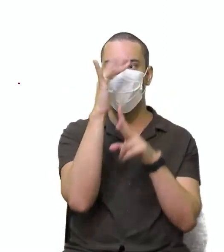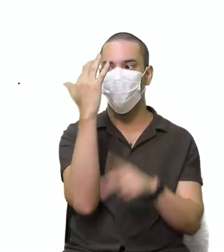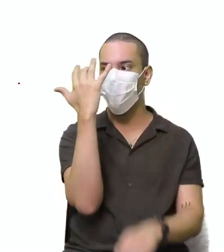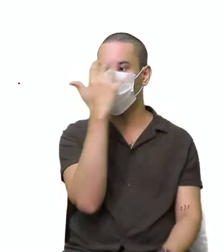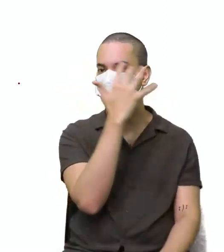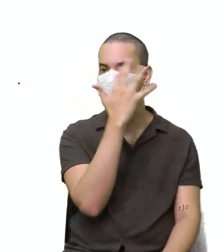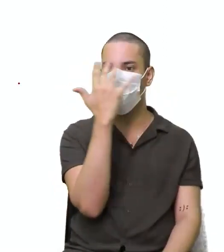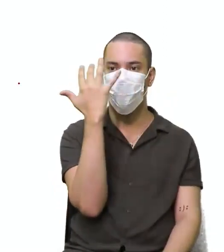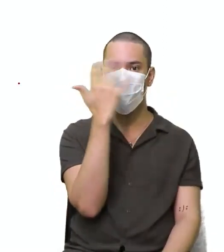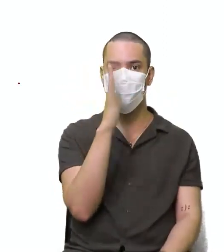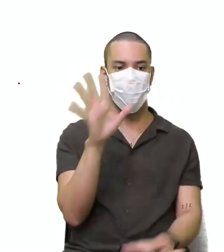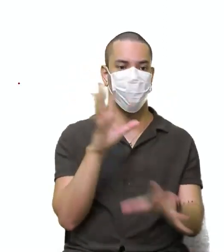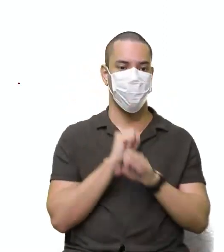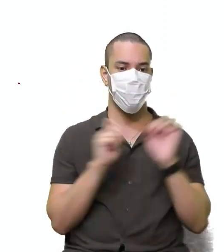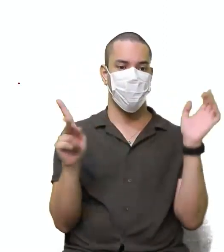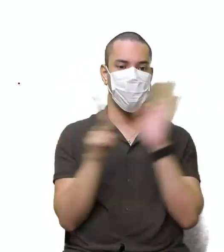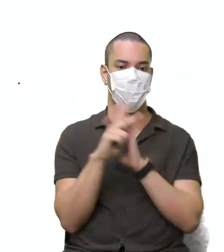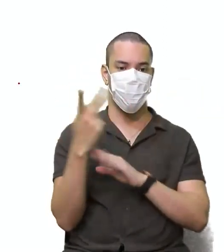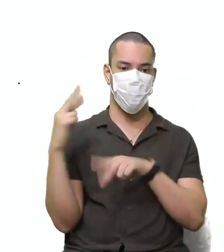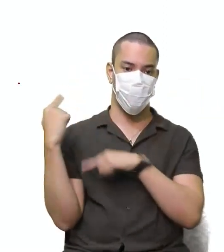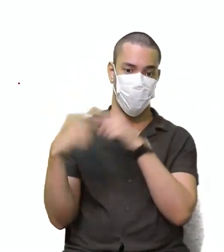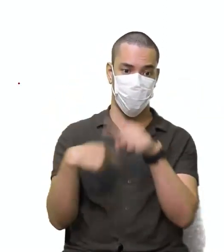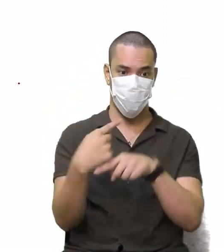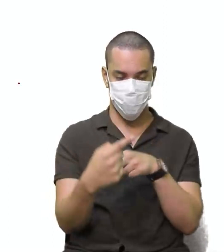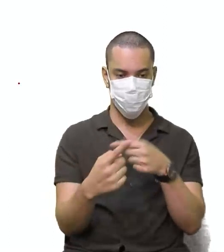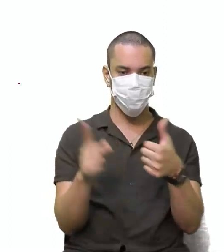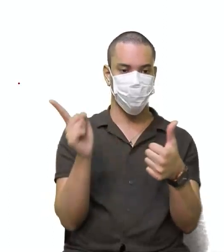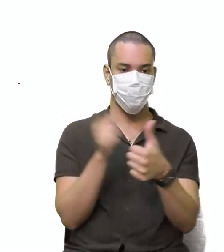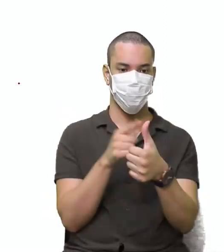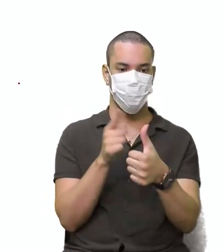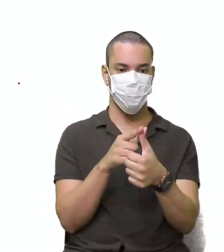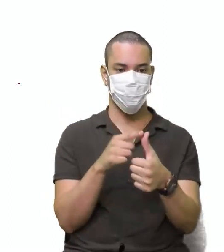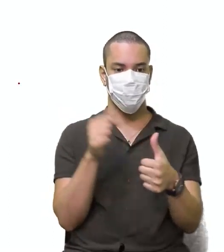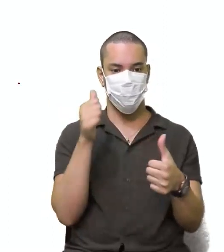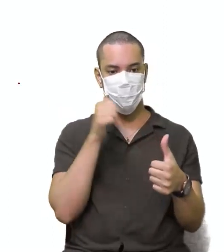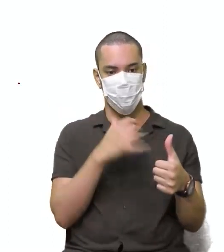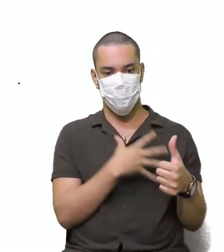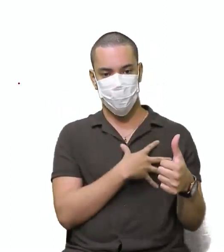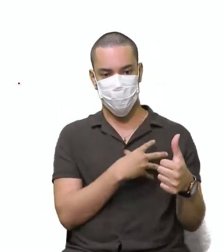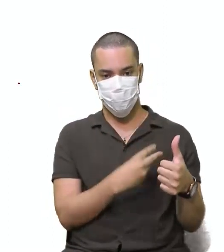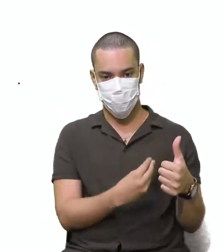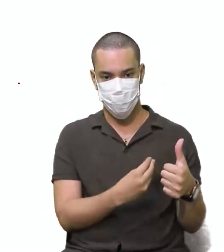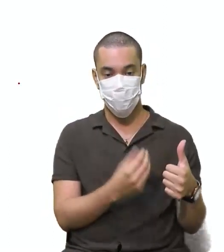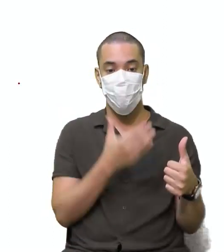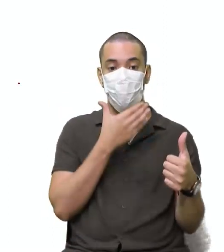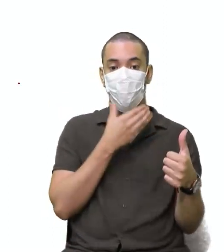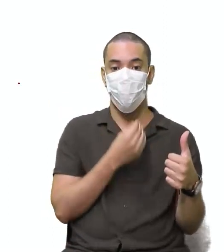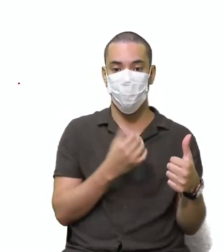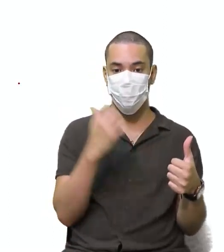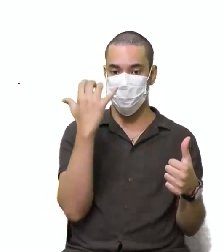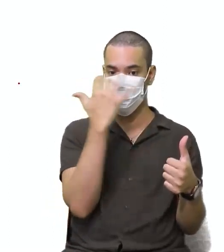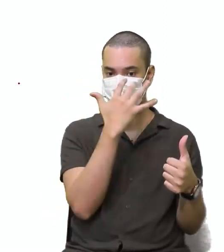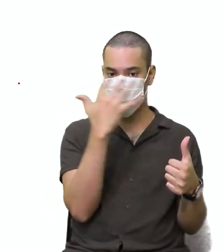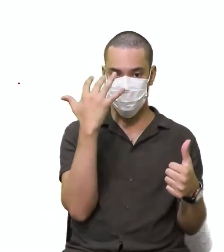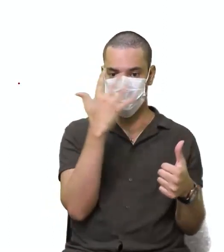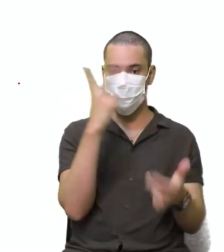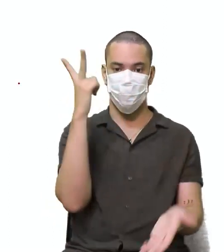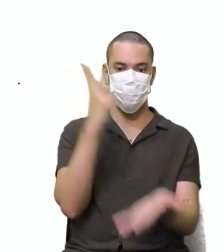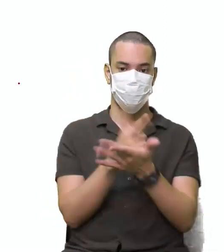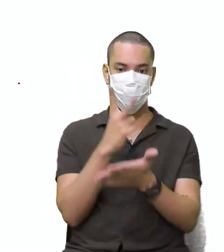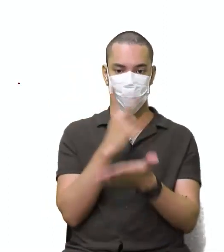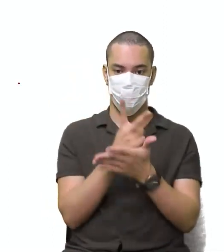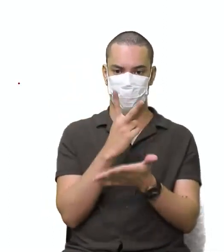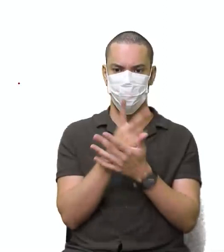ele adquiriu. Aí a letra A diz assim, filhas de homens daltônicos são